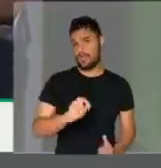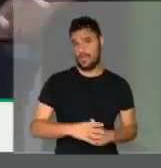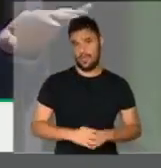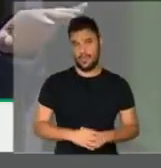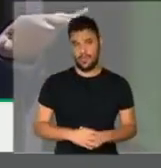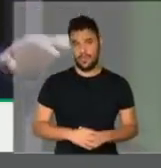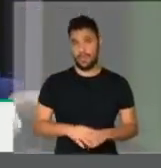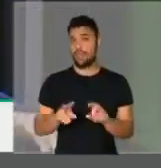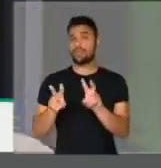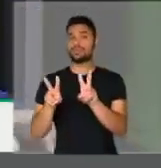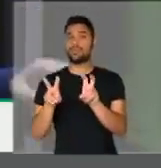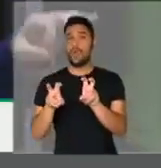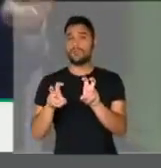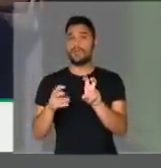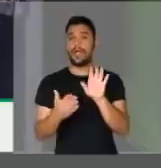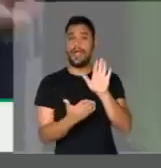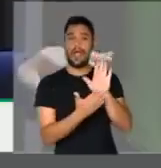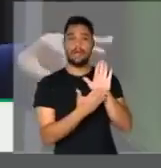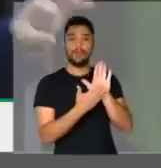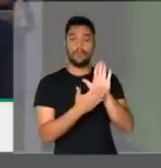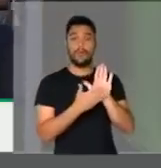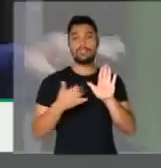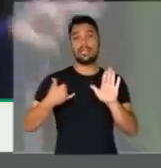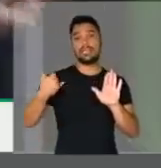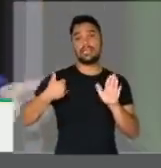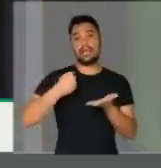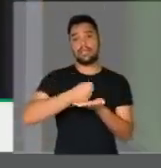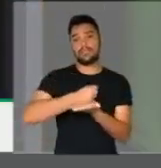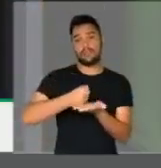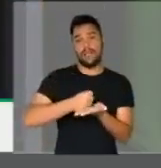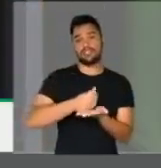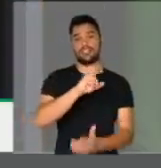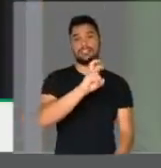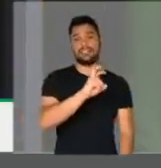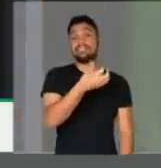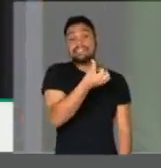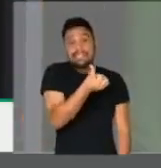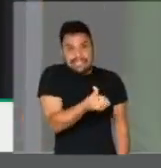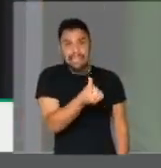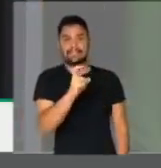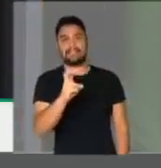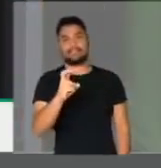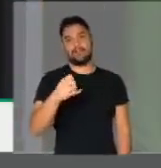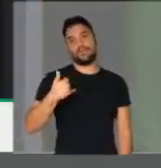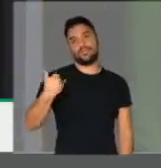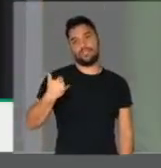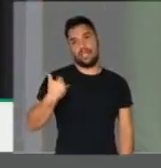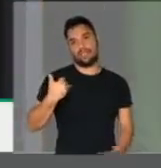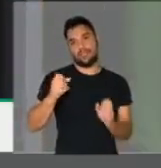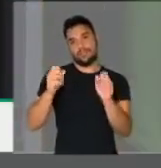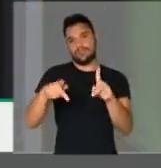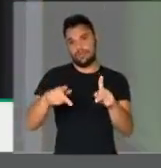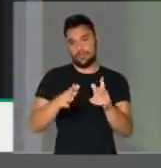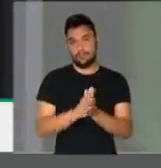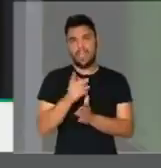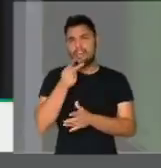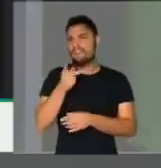sobre a proposta de idade mínima de 65 anos. Abre